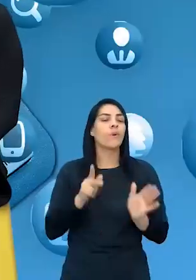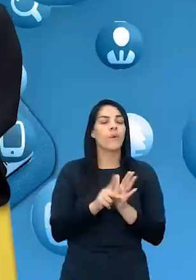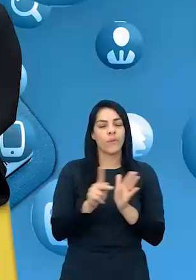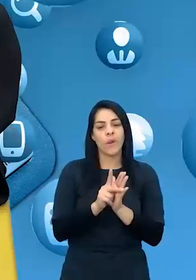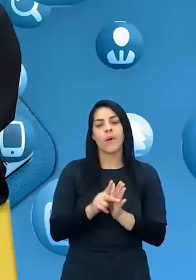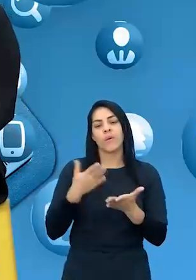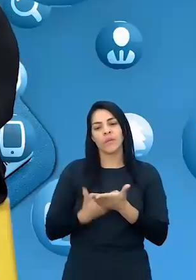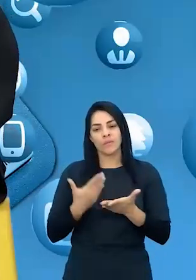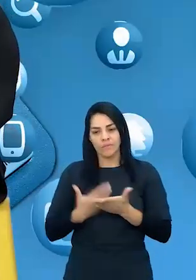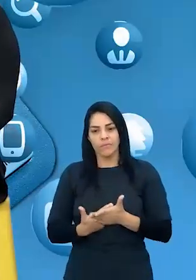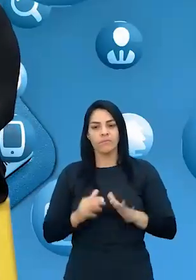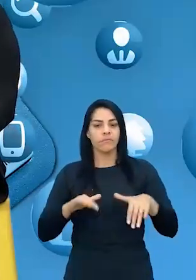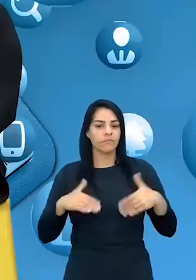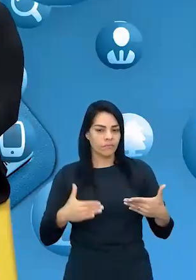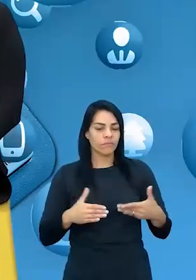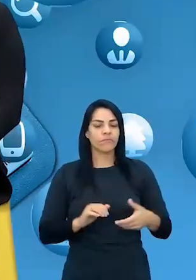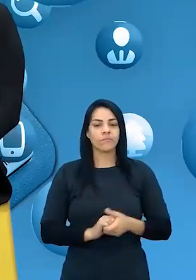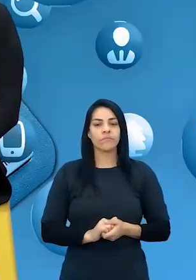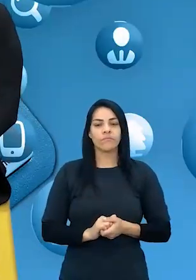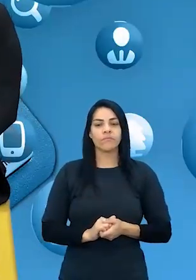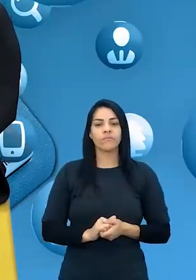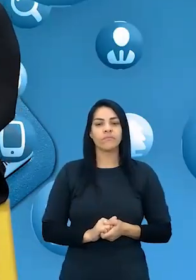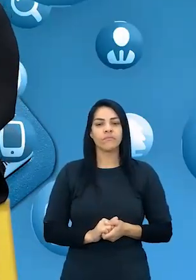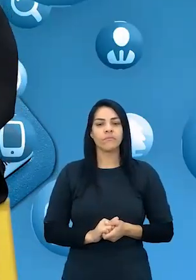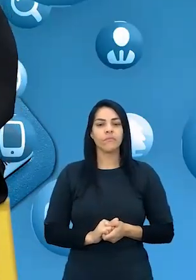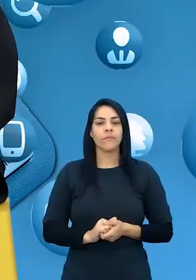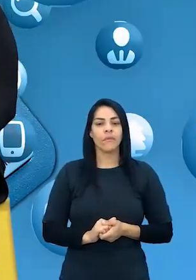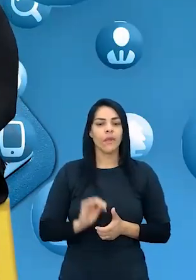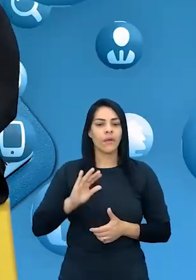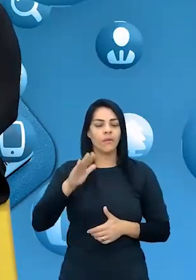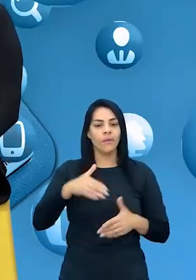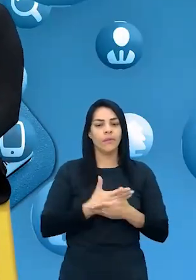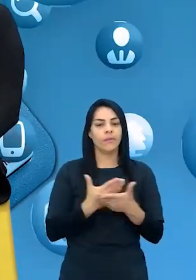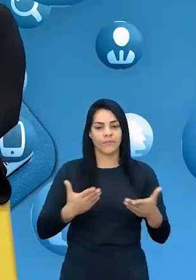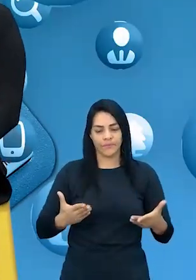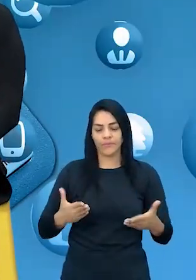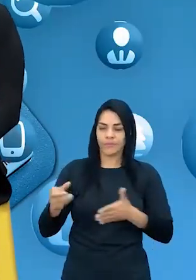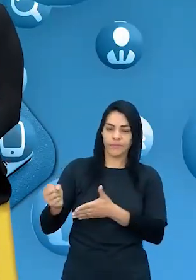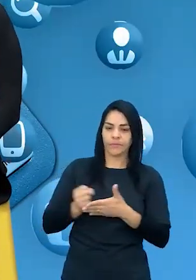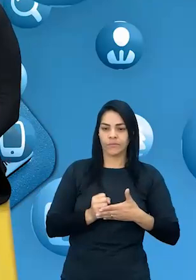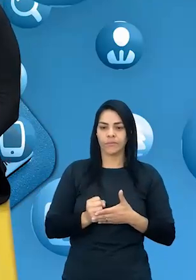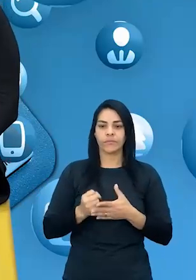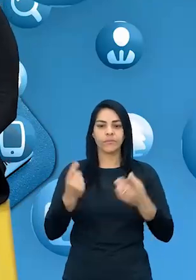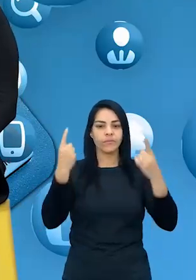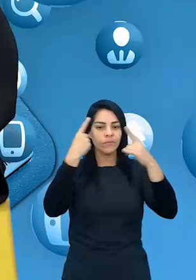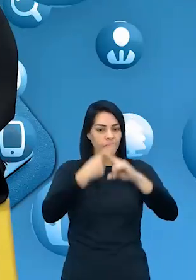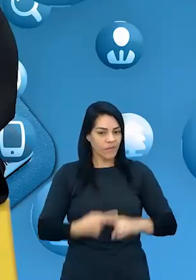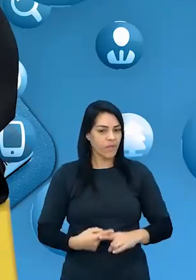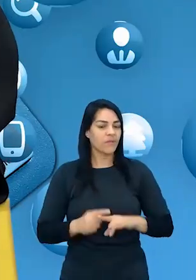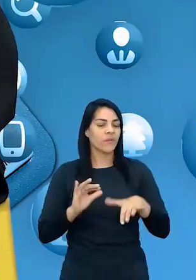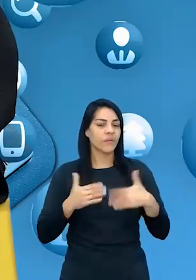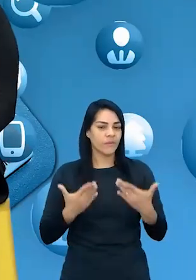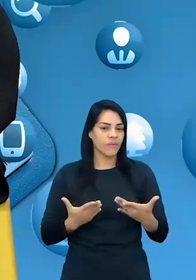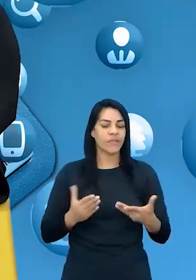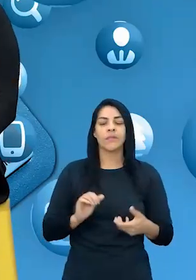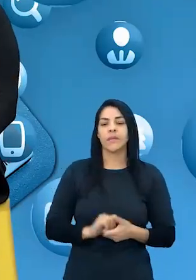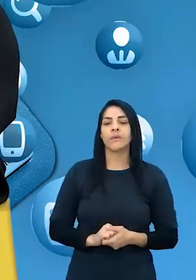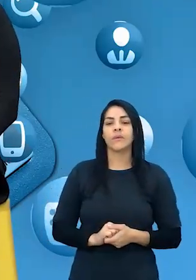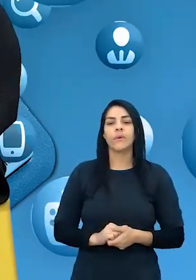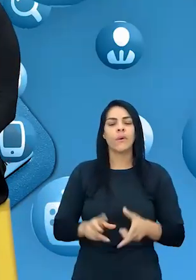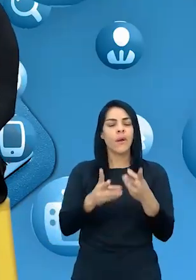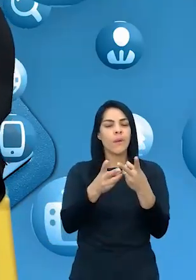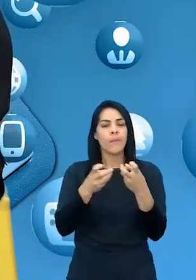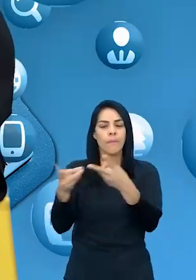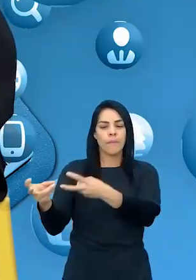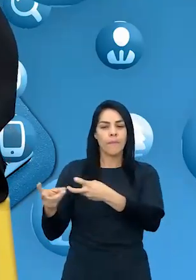Ana? Porque aí os meninos avançam, né? Quando a gente vai ali trazendo desafios para eles e a gente vai